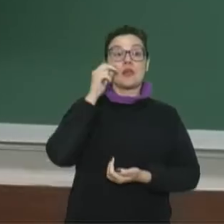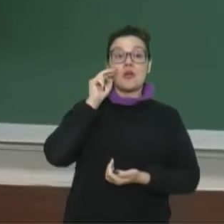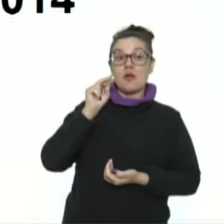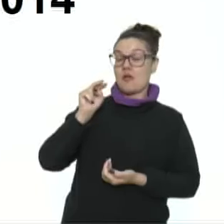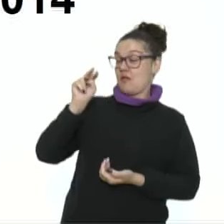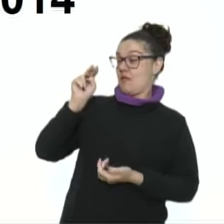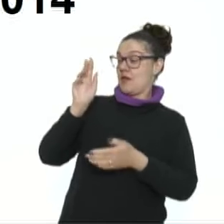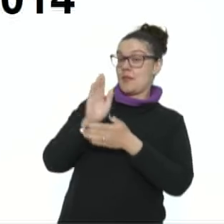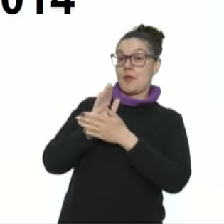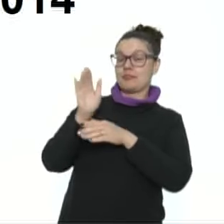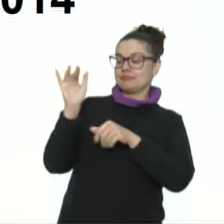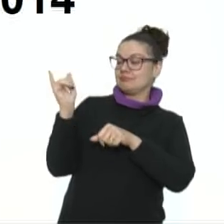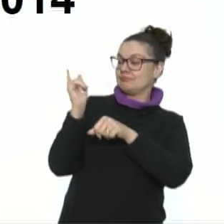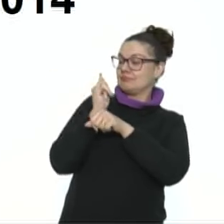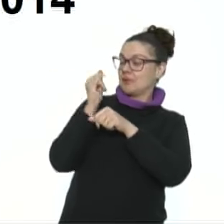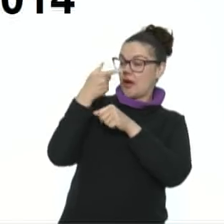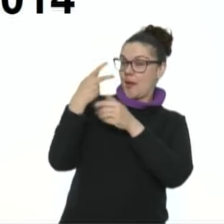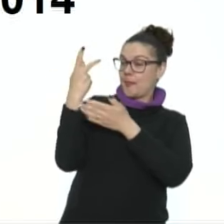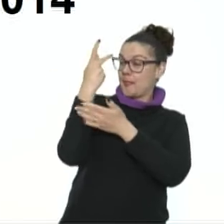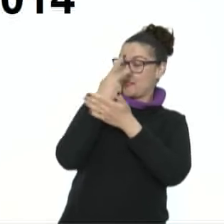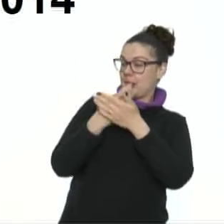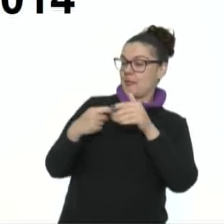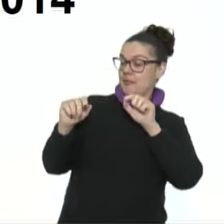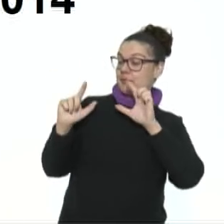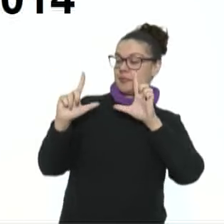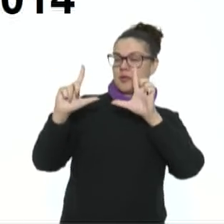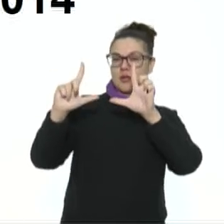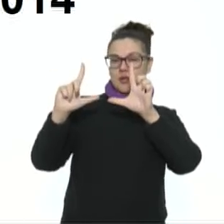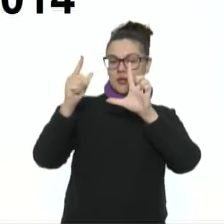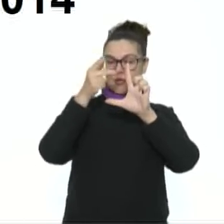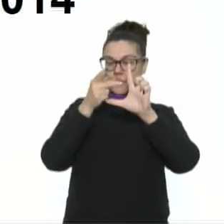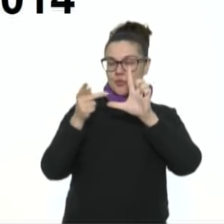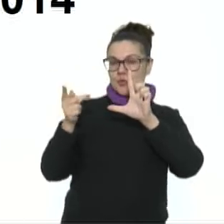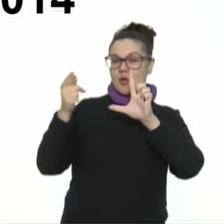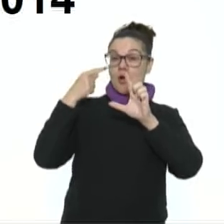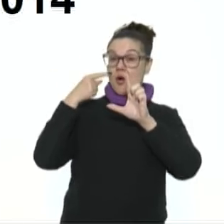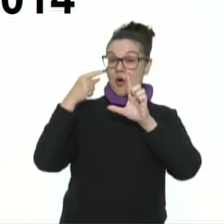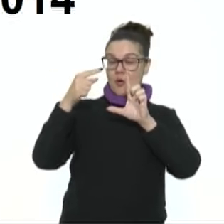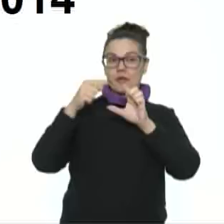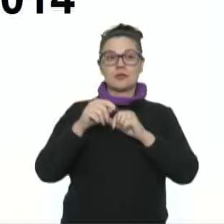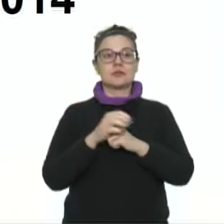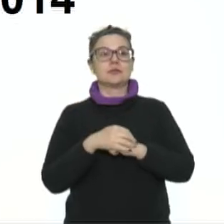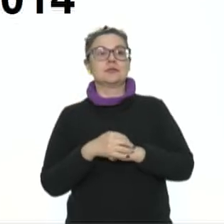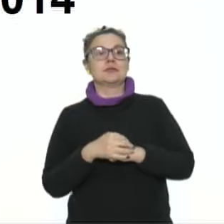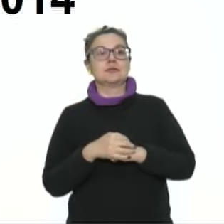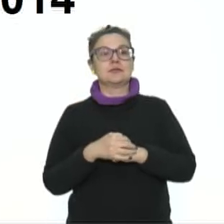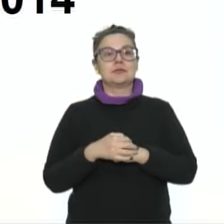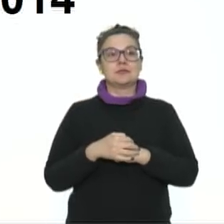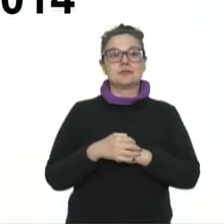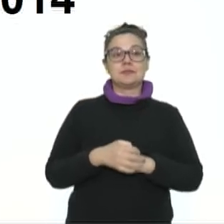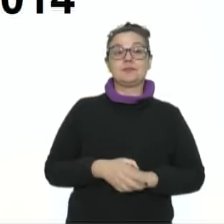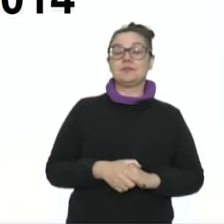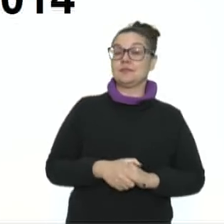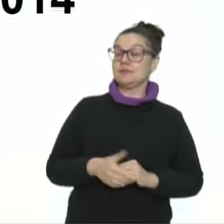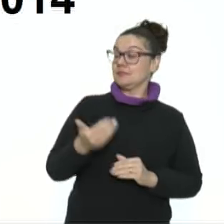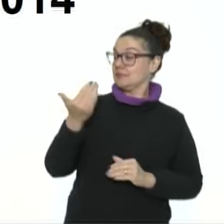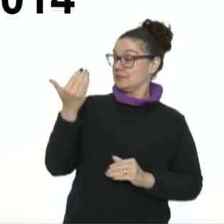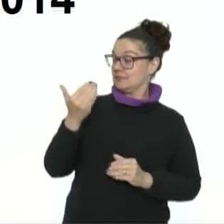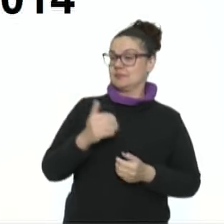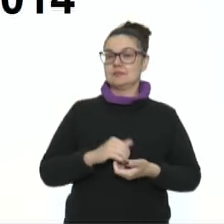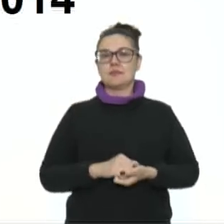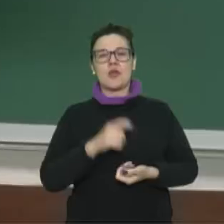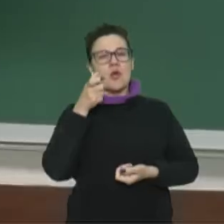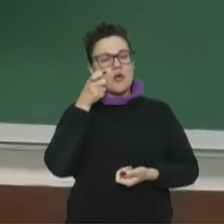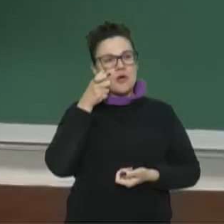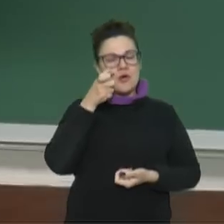Então, aqui uma obra dele, observe essa imagem, né? O detalhe da obra Instalação Abajur, do Cildo Meirelles. Então, observe um